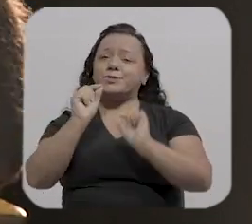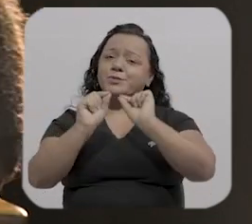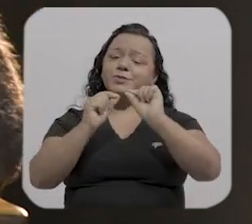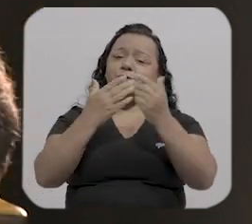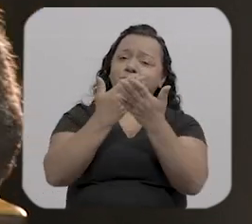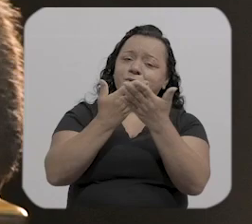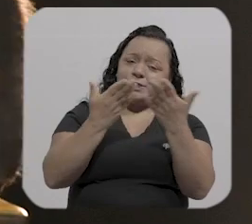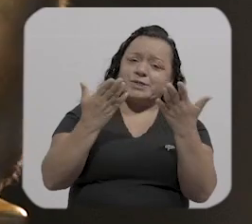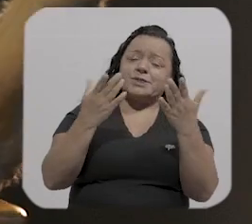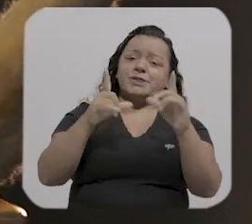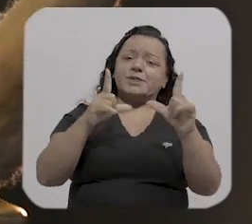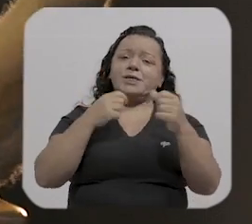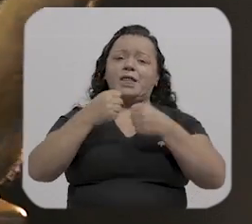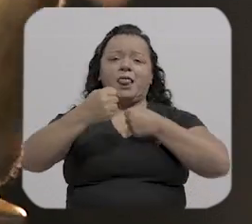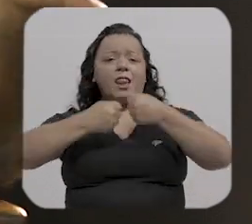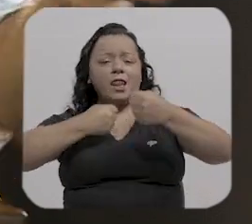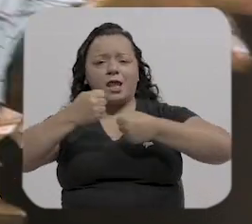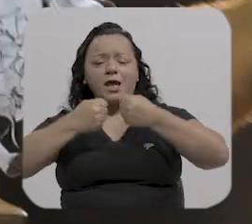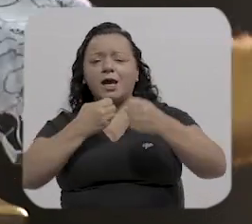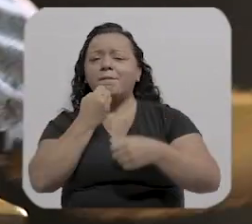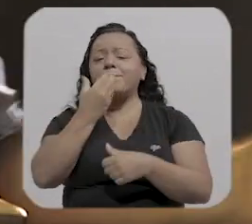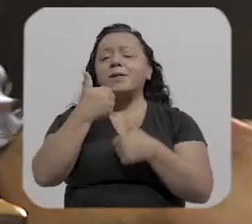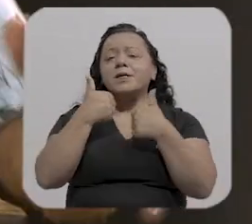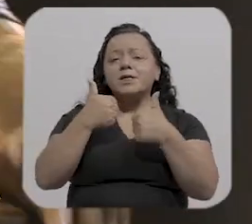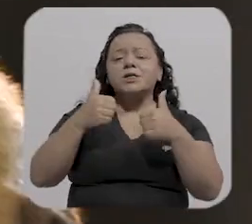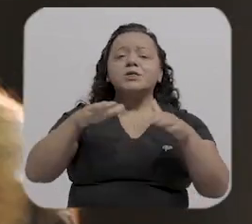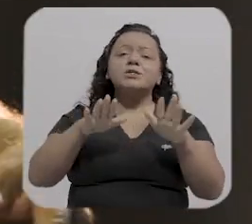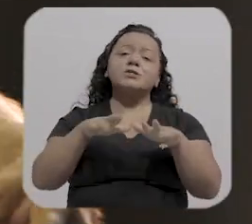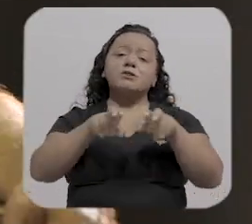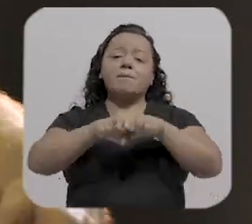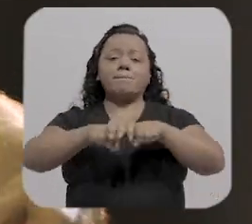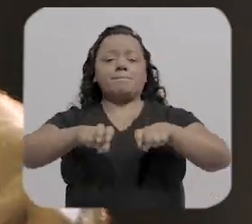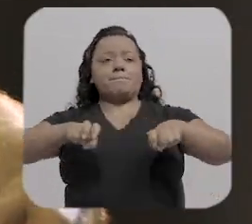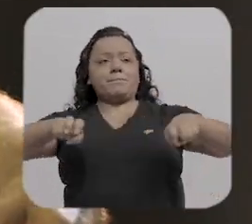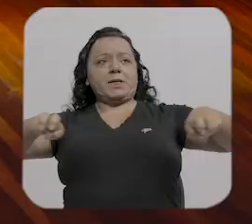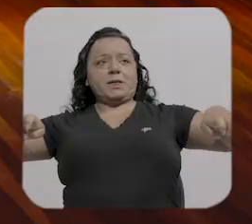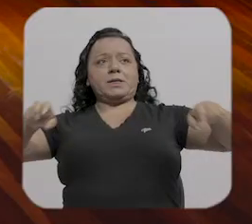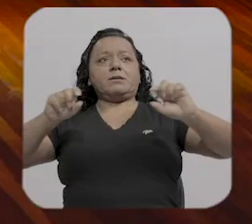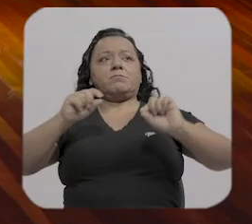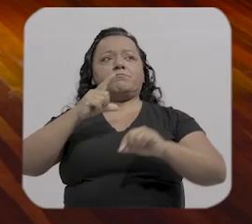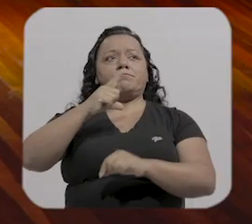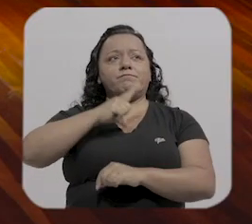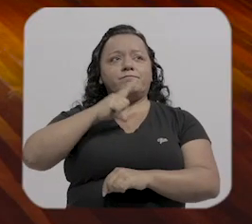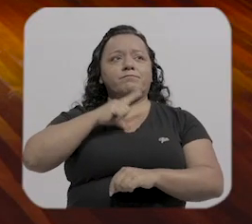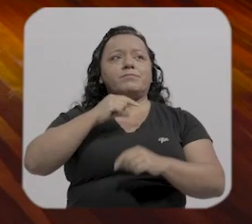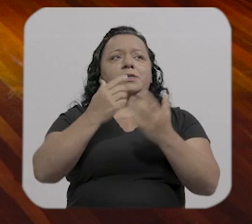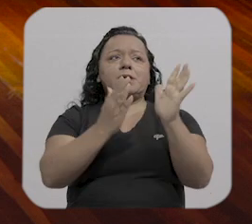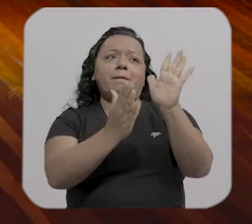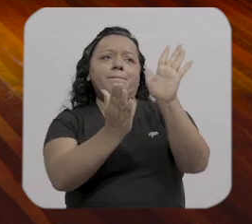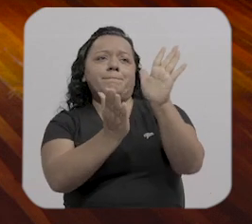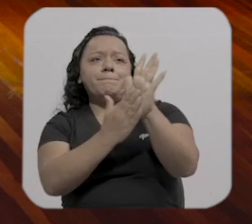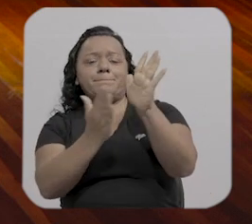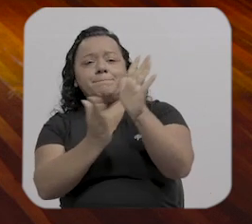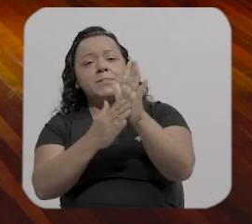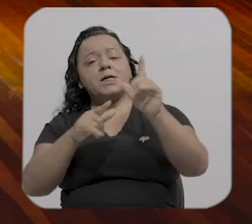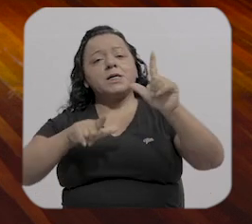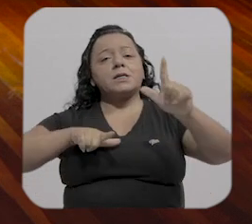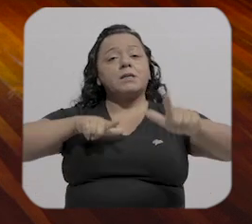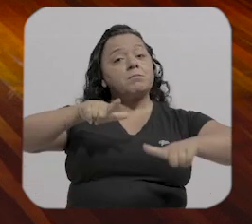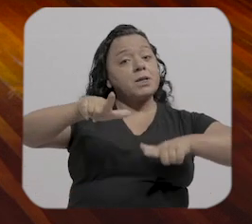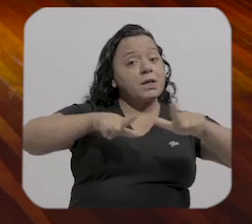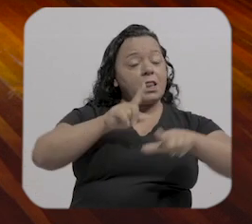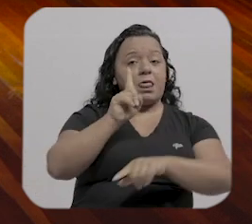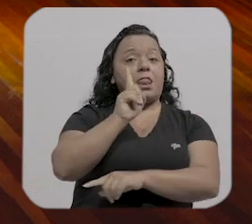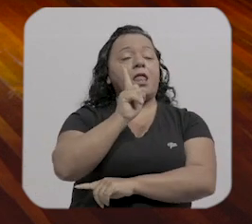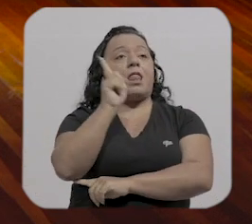entrevista, muito bem, tinha uma bancada assim, eu sou de Rondônia e a minha